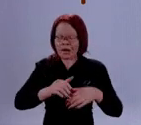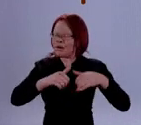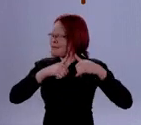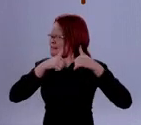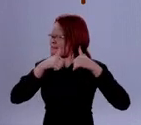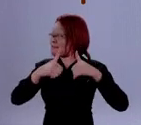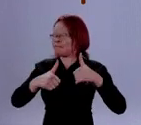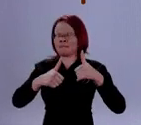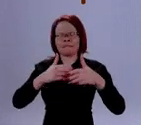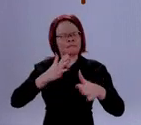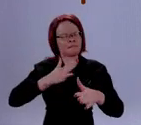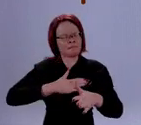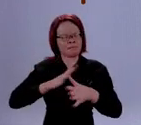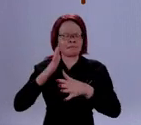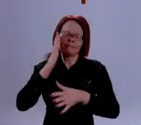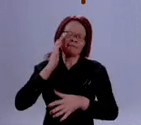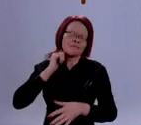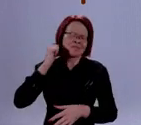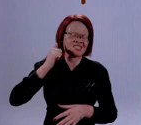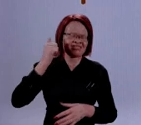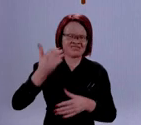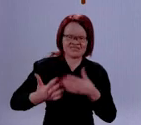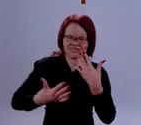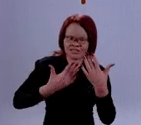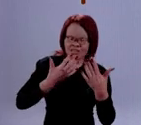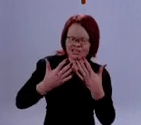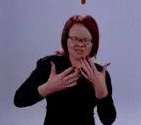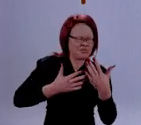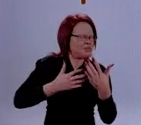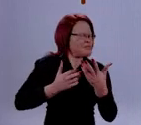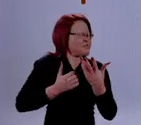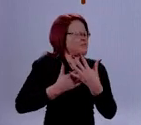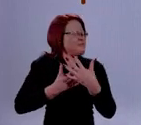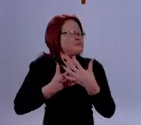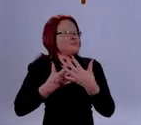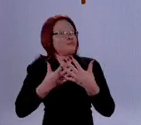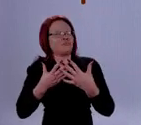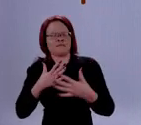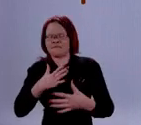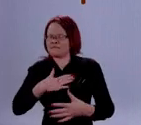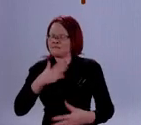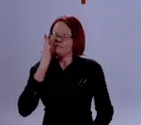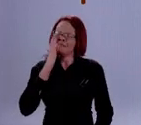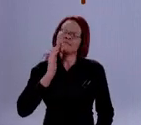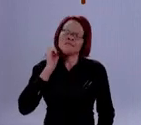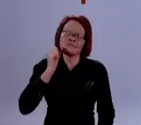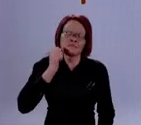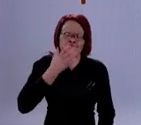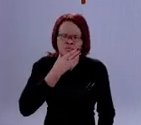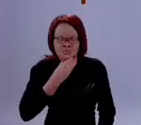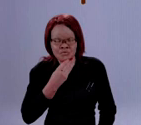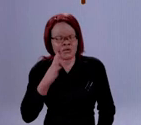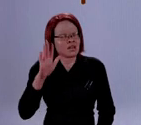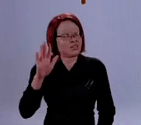maravilhoso com os meus avós conversei longamente com meu avô